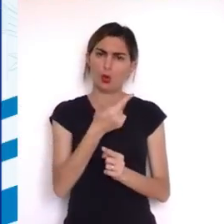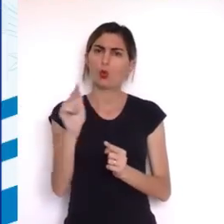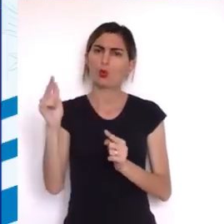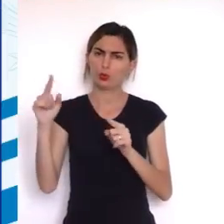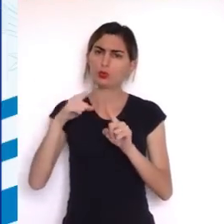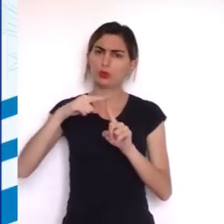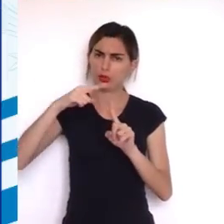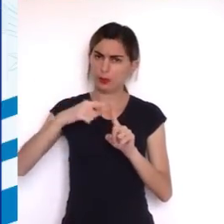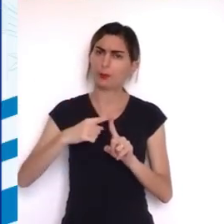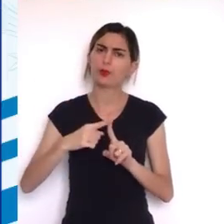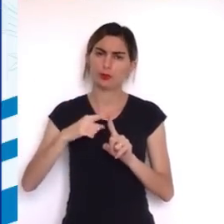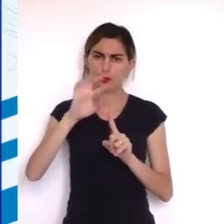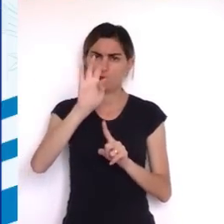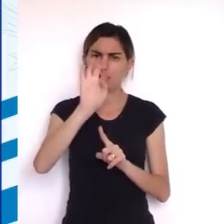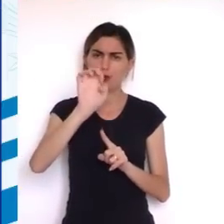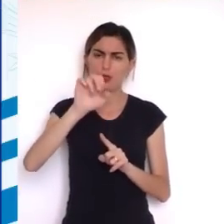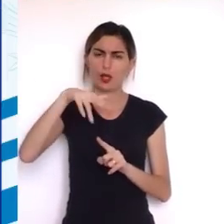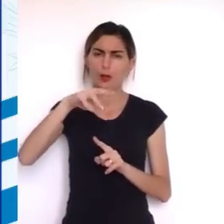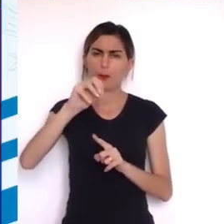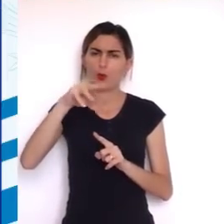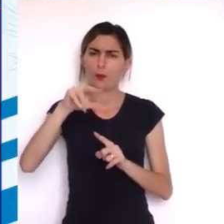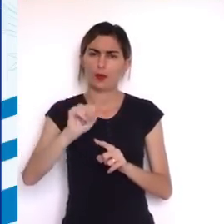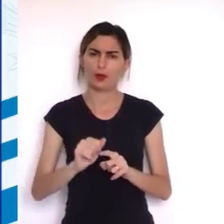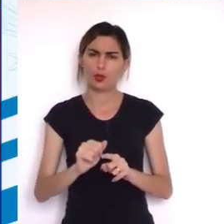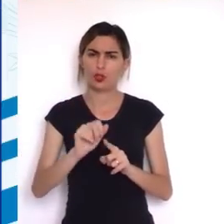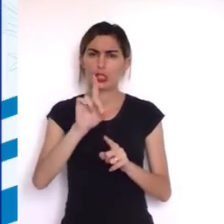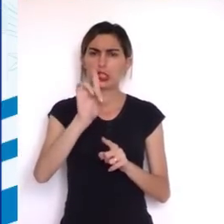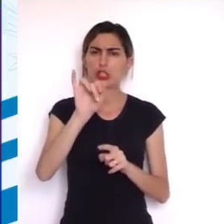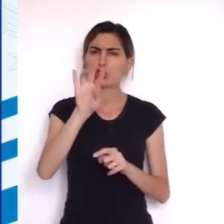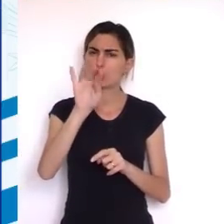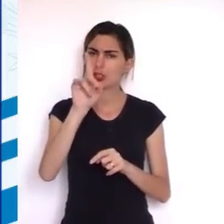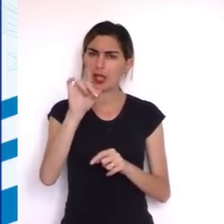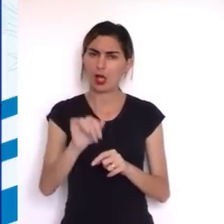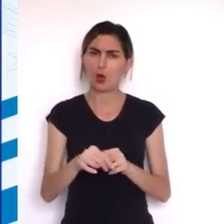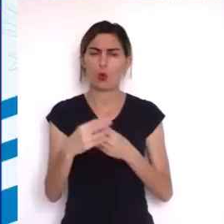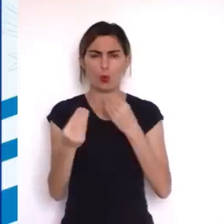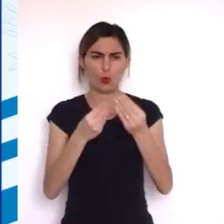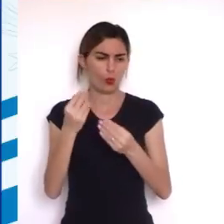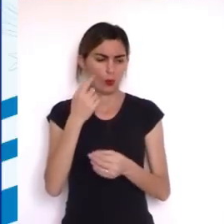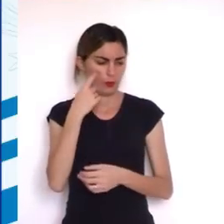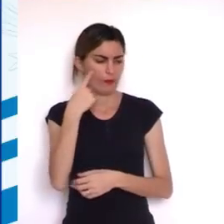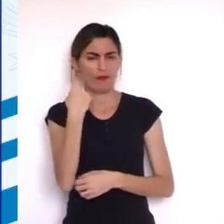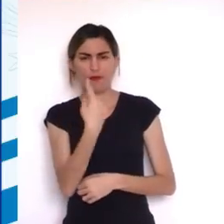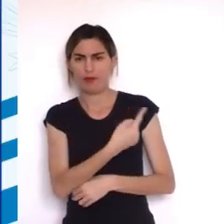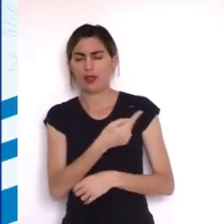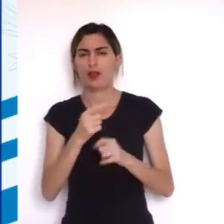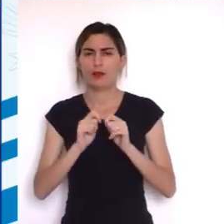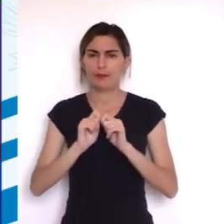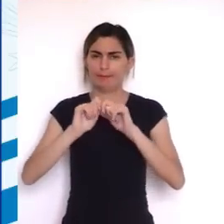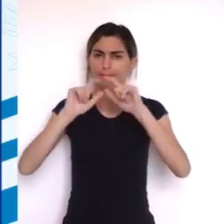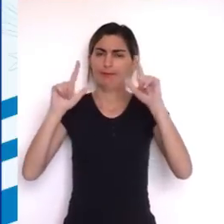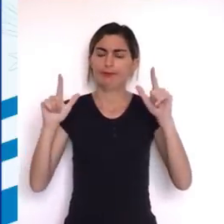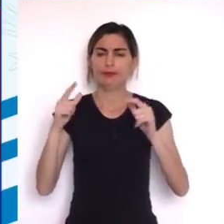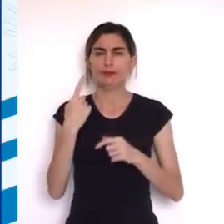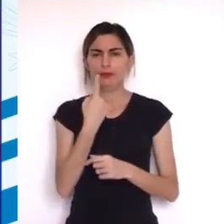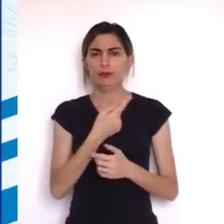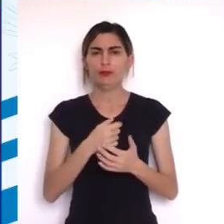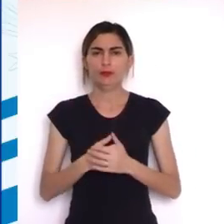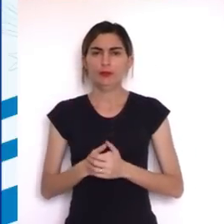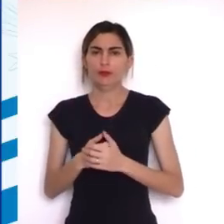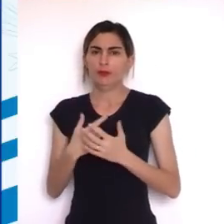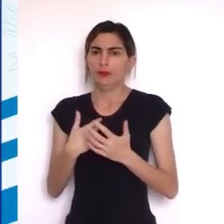existir outros tipos de termômetros, como os digitais, como nessa imagem que você pode